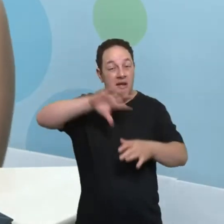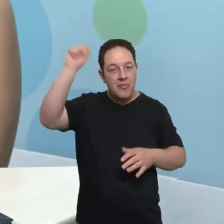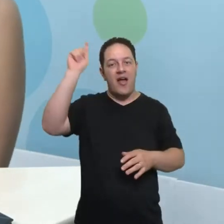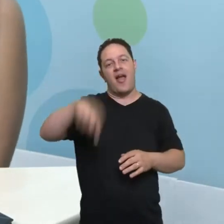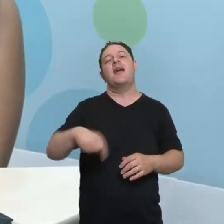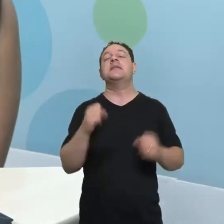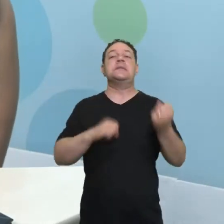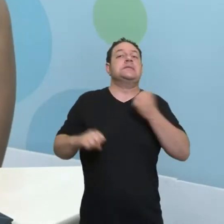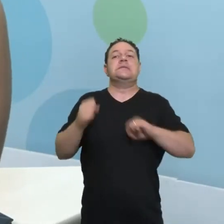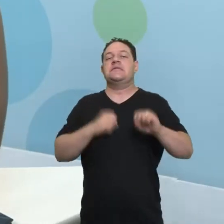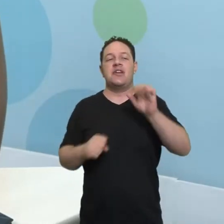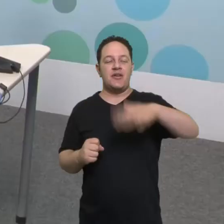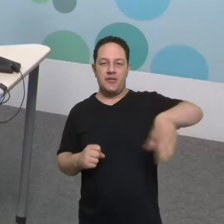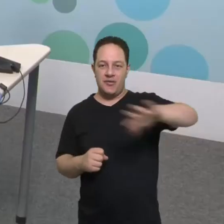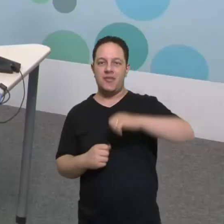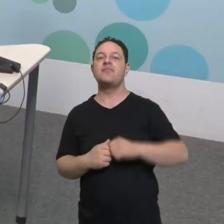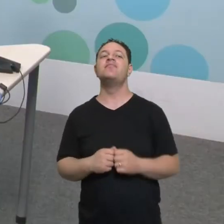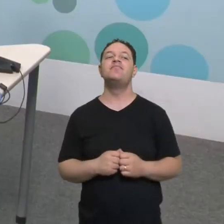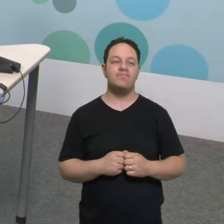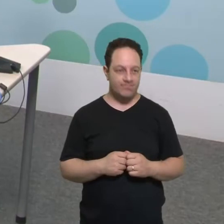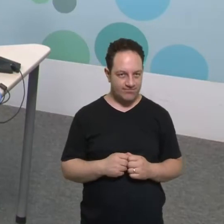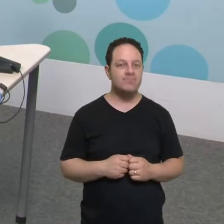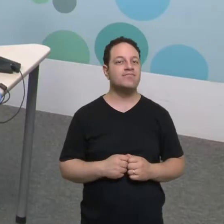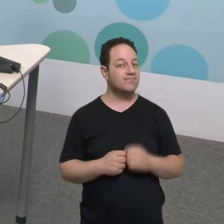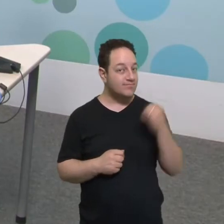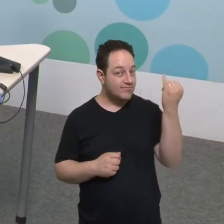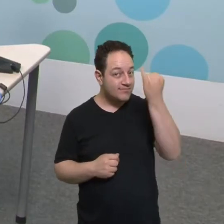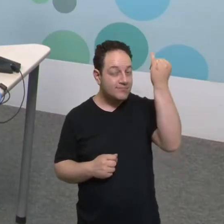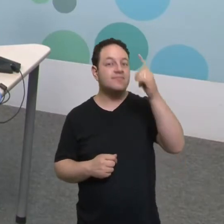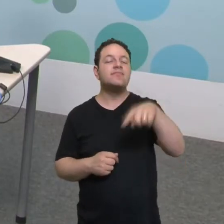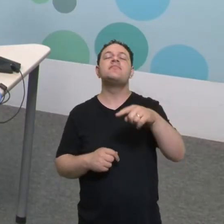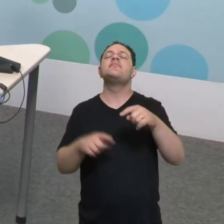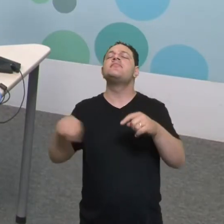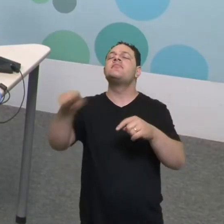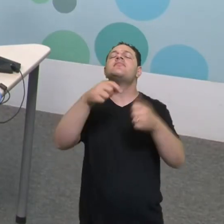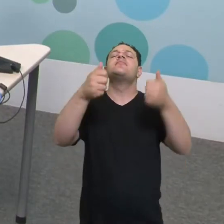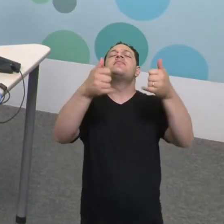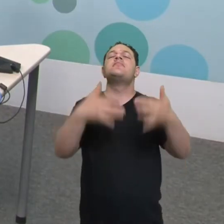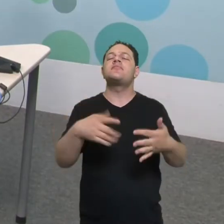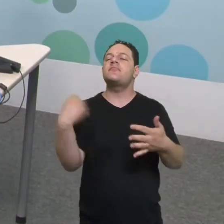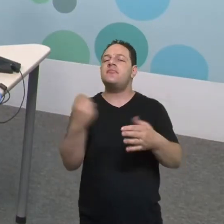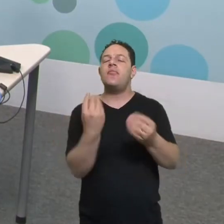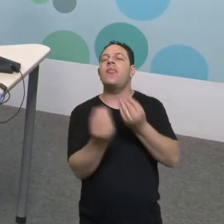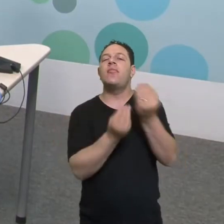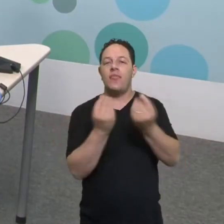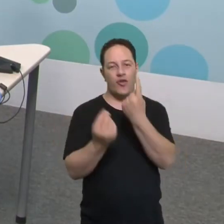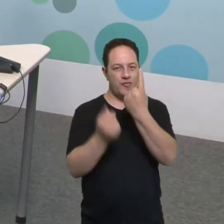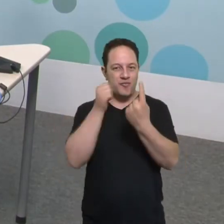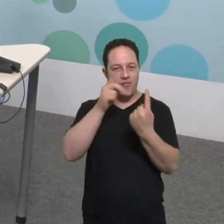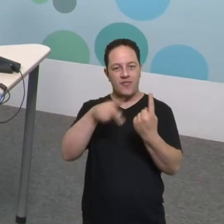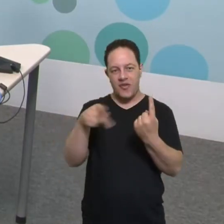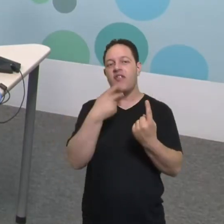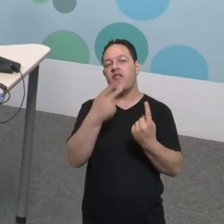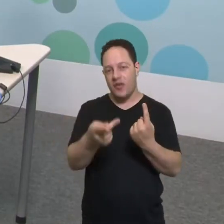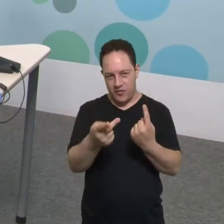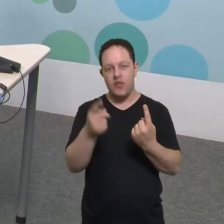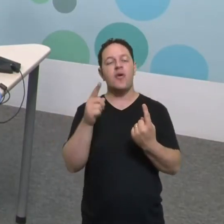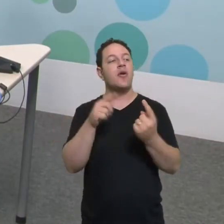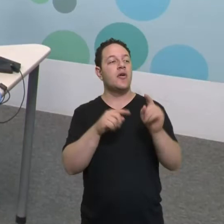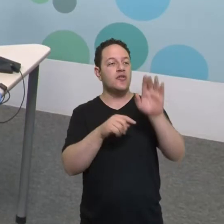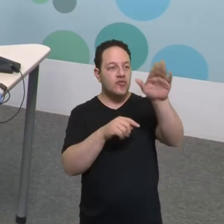de Bilheteria muito importante também mencionar e qual foi o tipo de encaminhamento mas se tivermos uma professora que mencionou